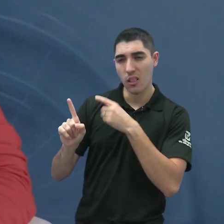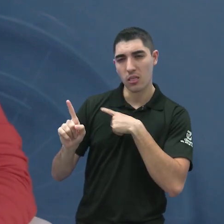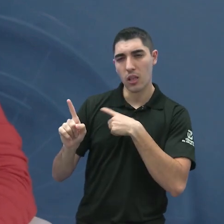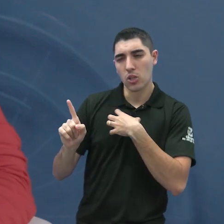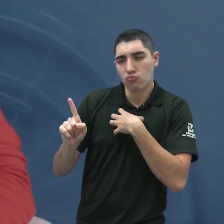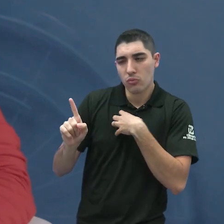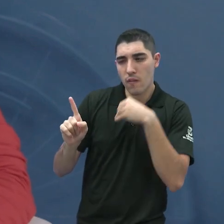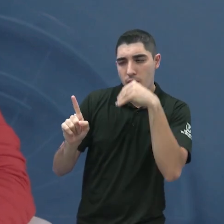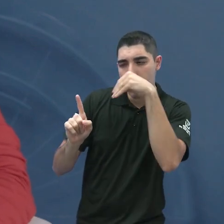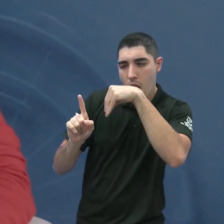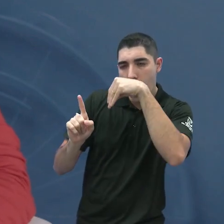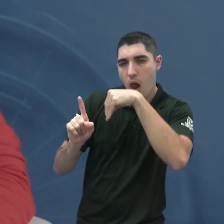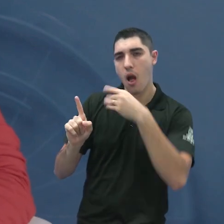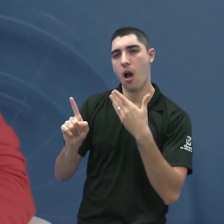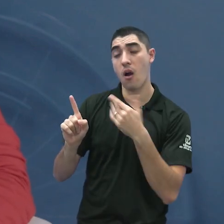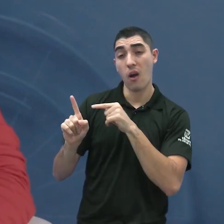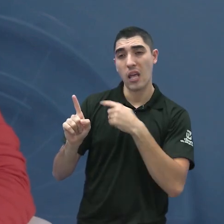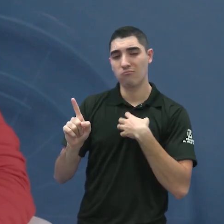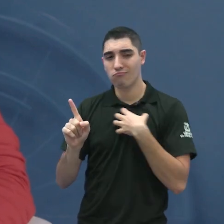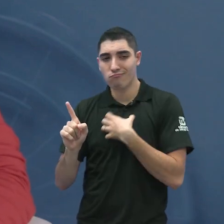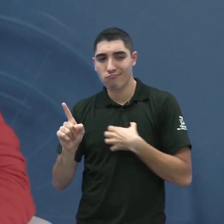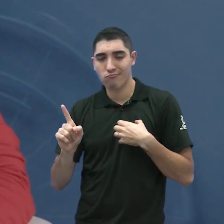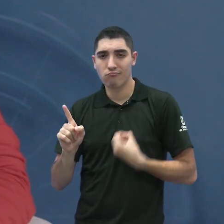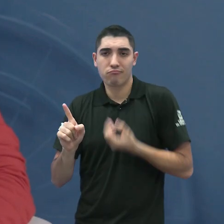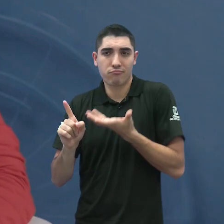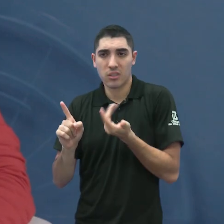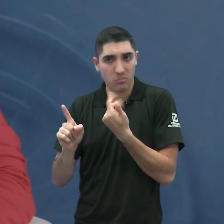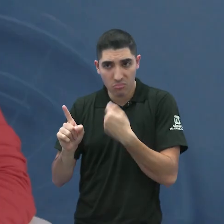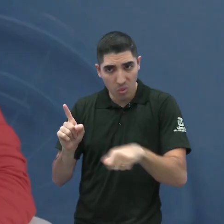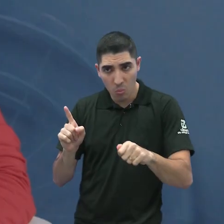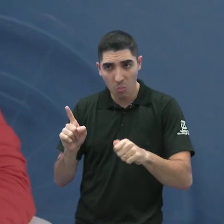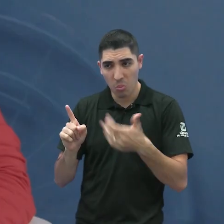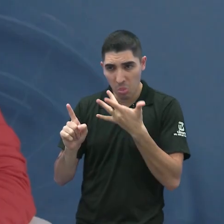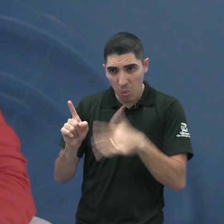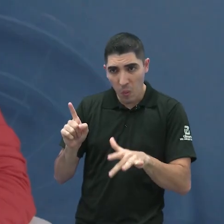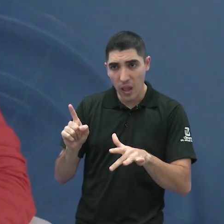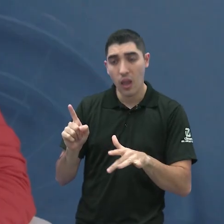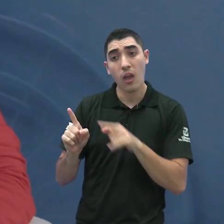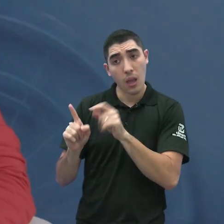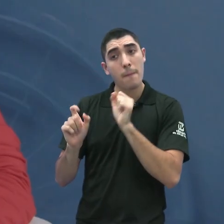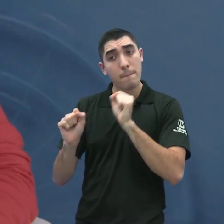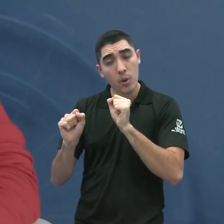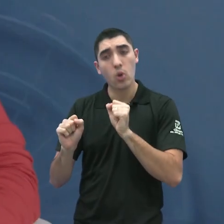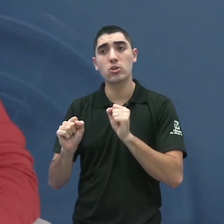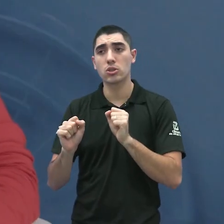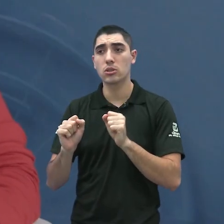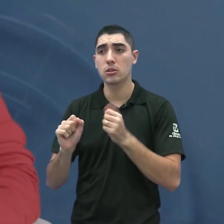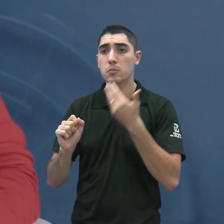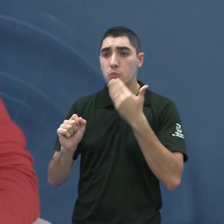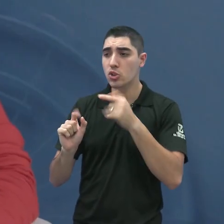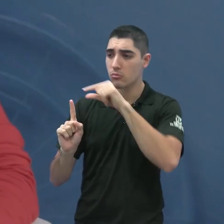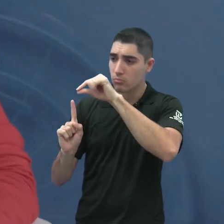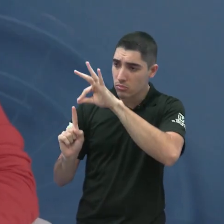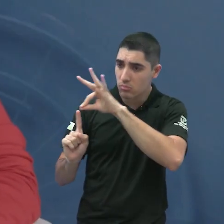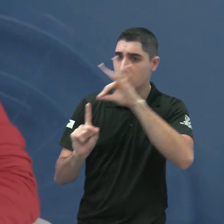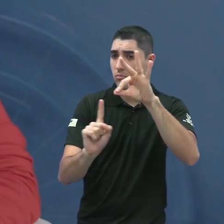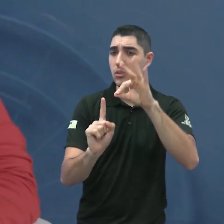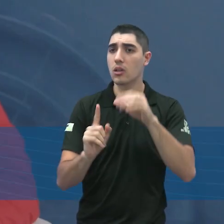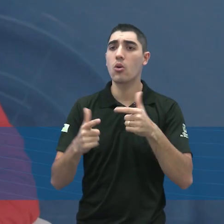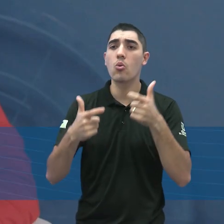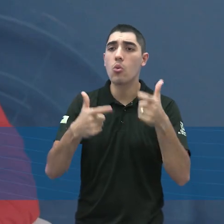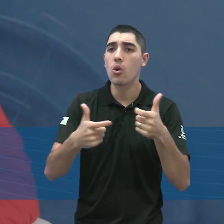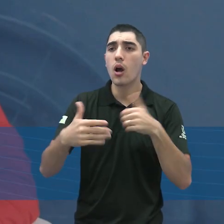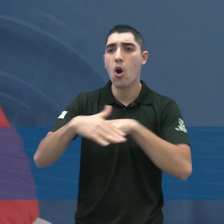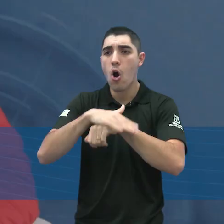percebe que existe alguma fragilidade, algum receio de se abrir, pode encaminhar, não é? A escuta ativa sempre é